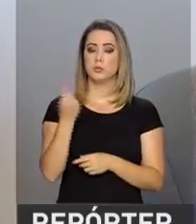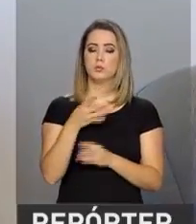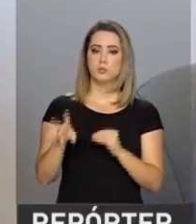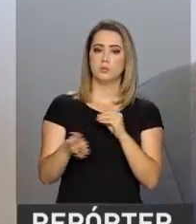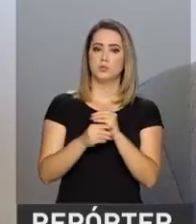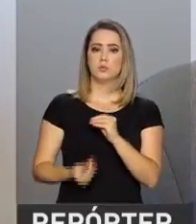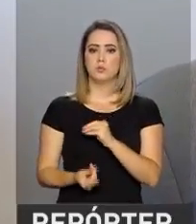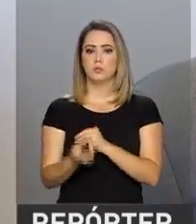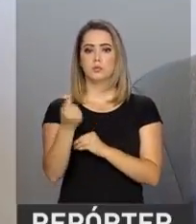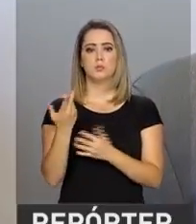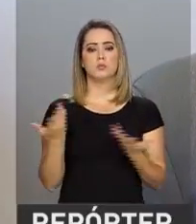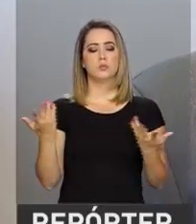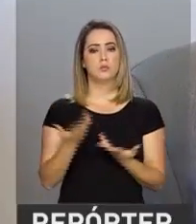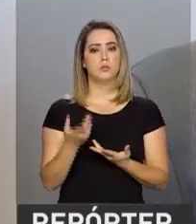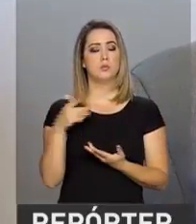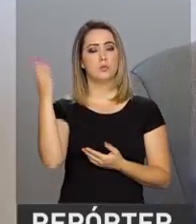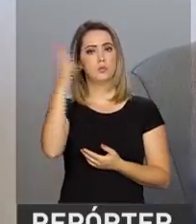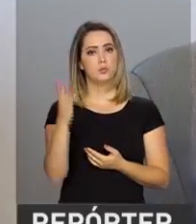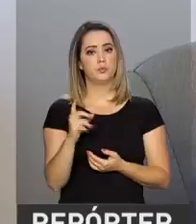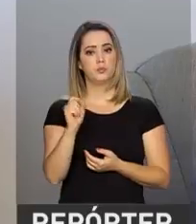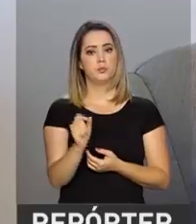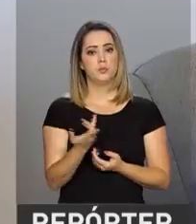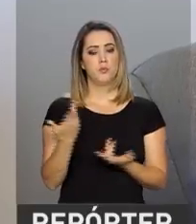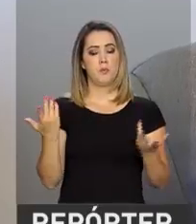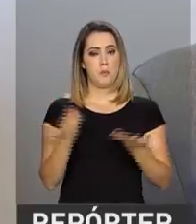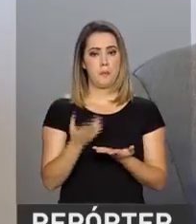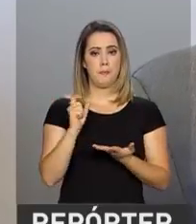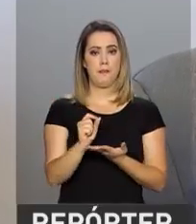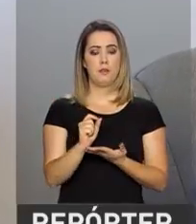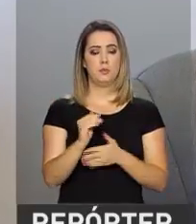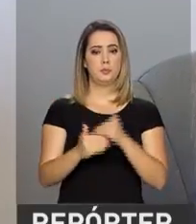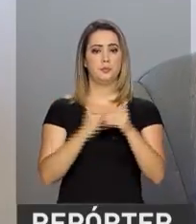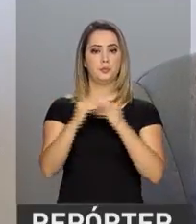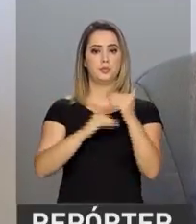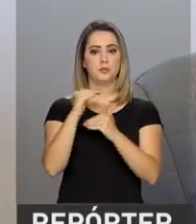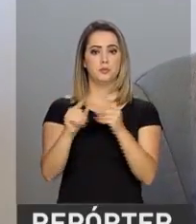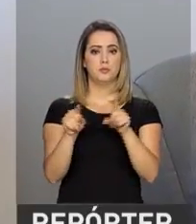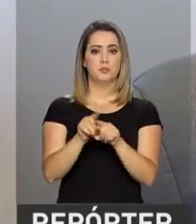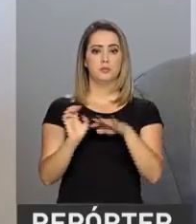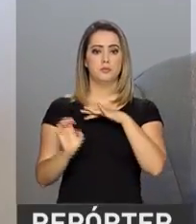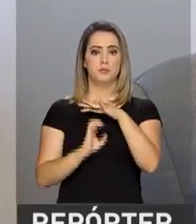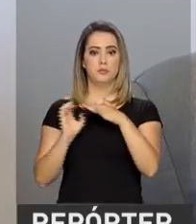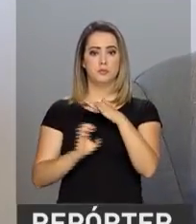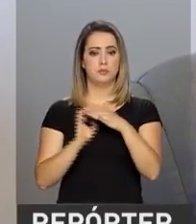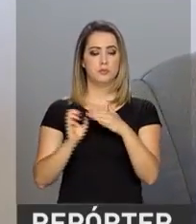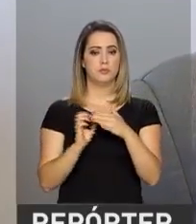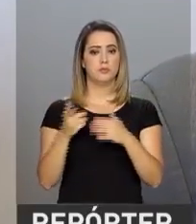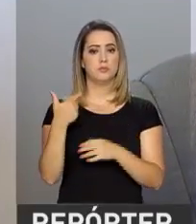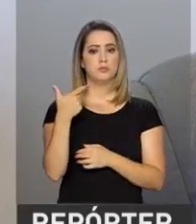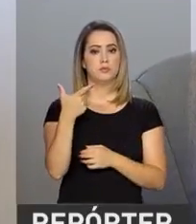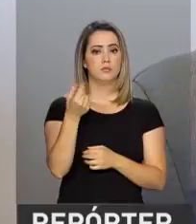agregação de valor na pauta brasileira é em grande medida do crescimento dessa das empresas é em